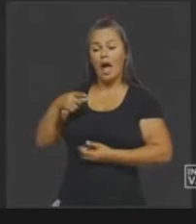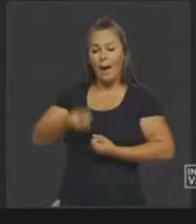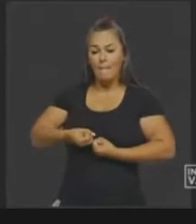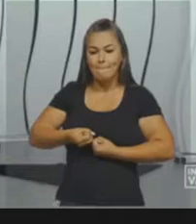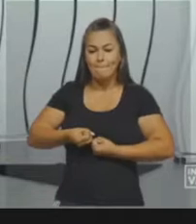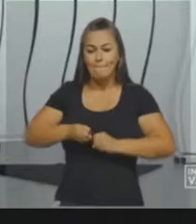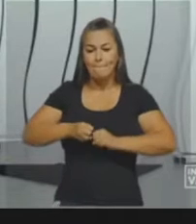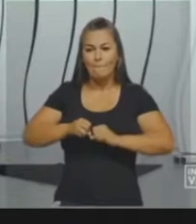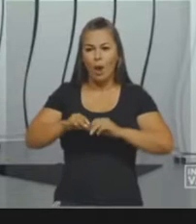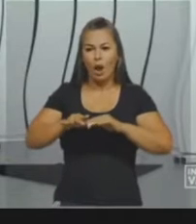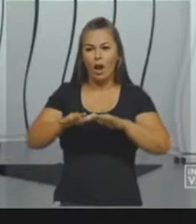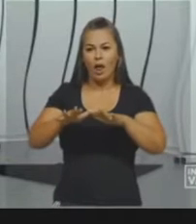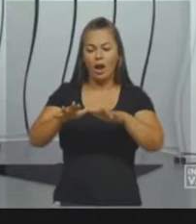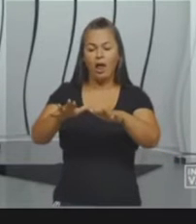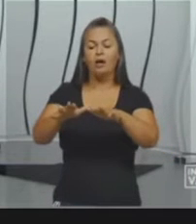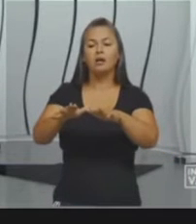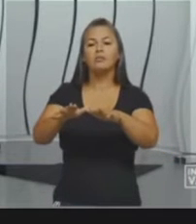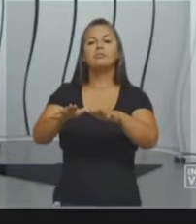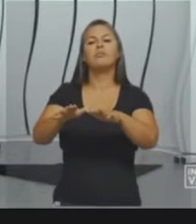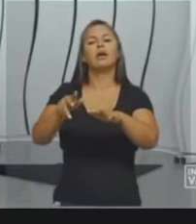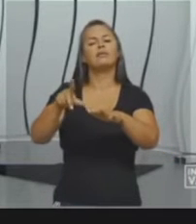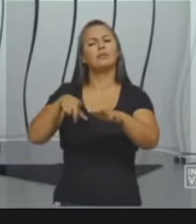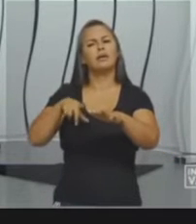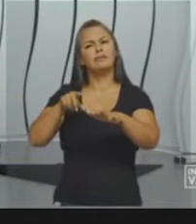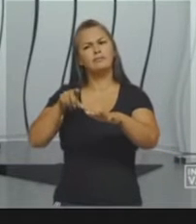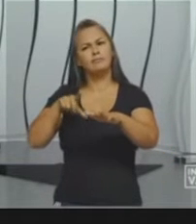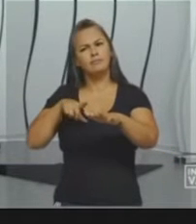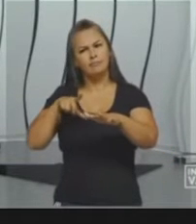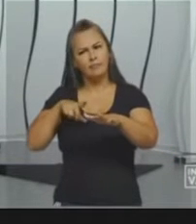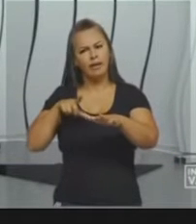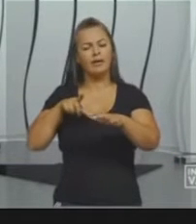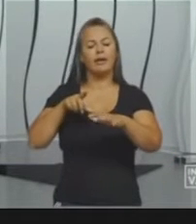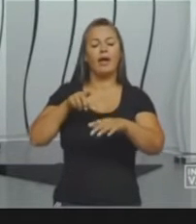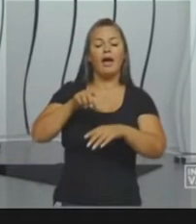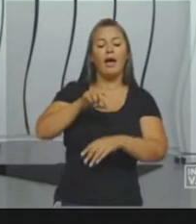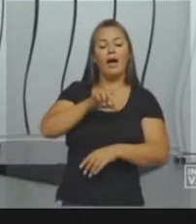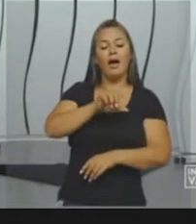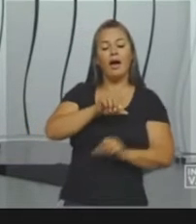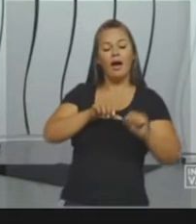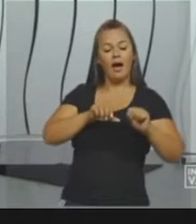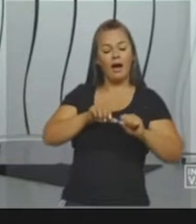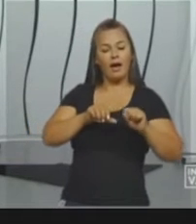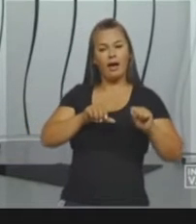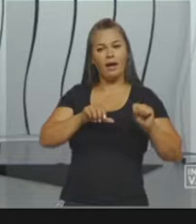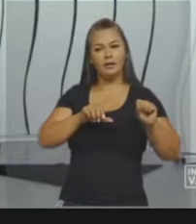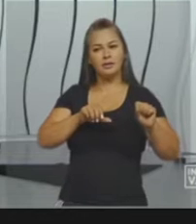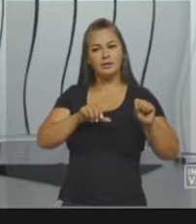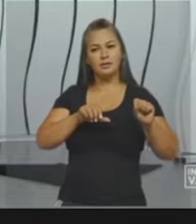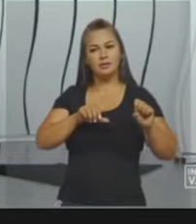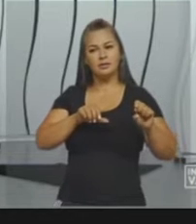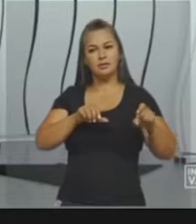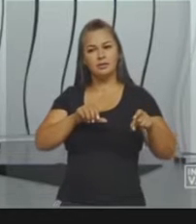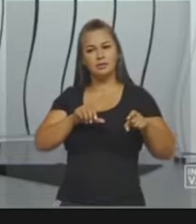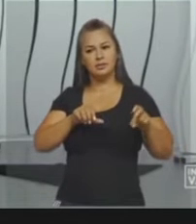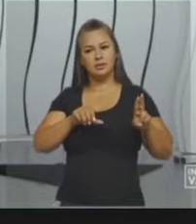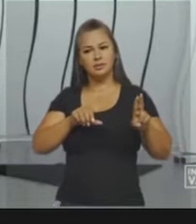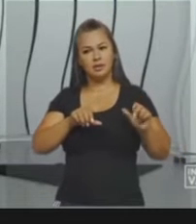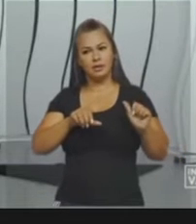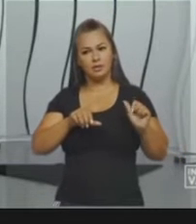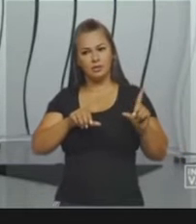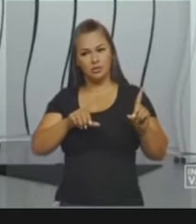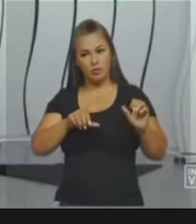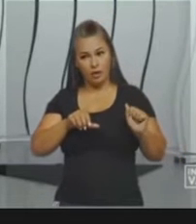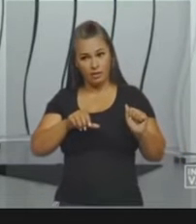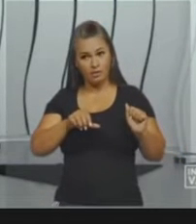tanto sexuada quanto assexuada. Então é um grupo que tem uma variedade grande, né? Tirando o fato de ser eucarióticos, ele tem duas